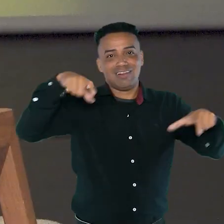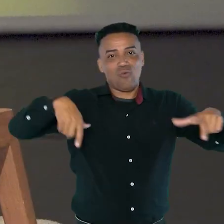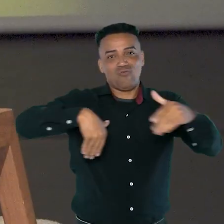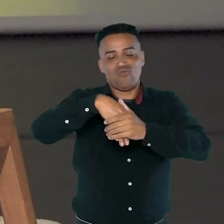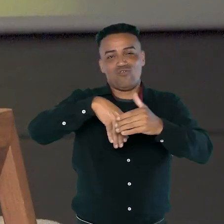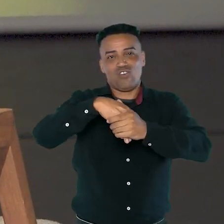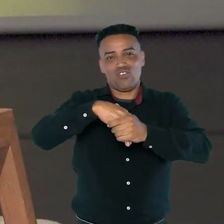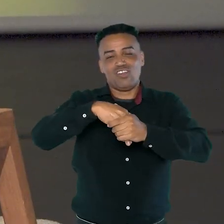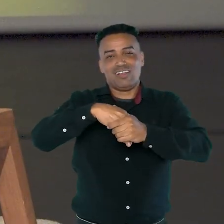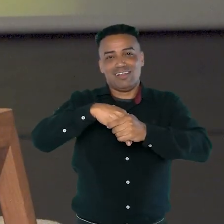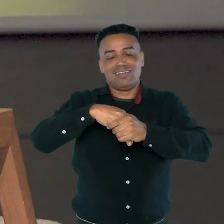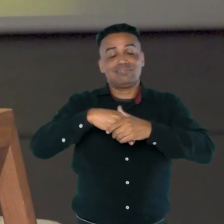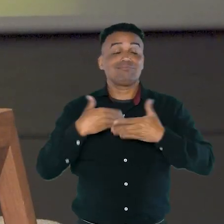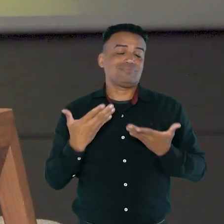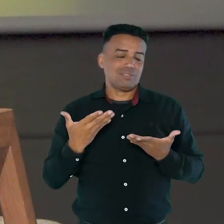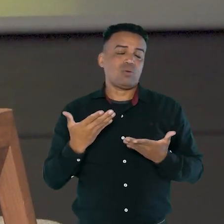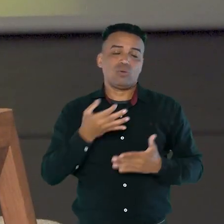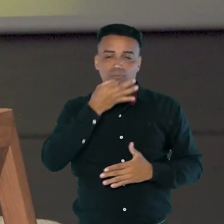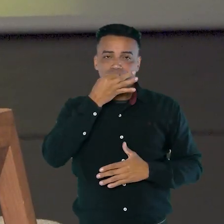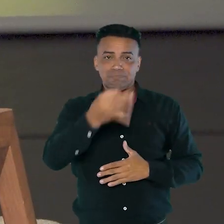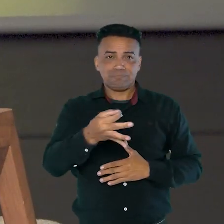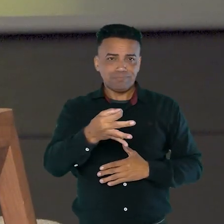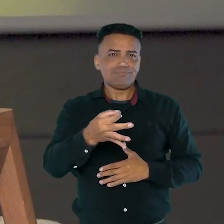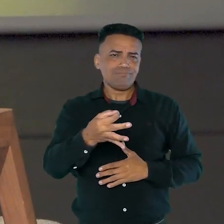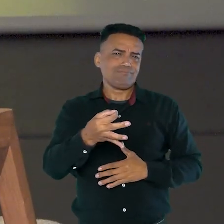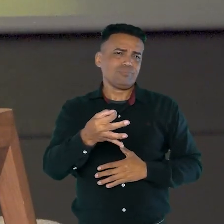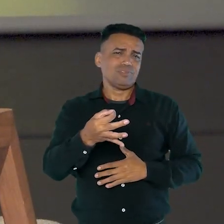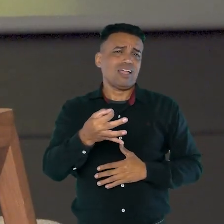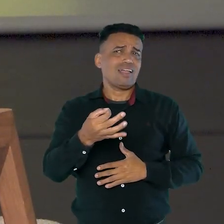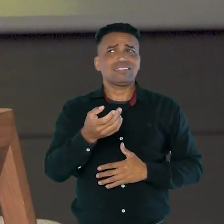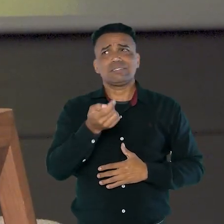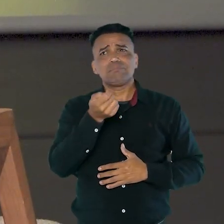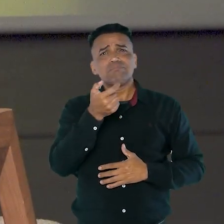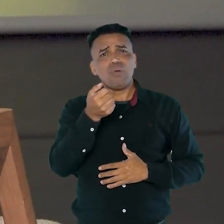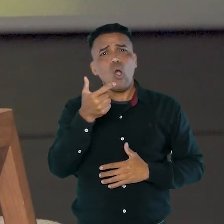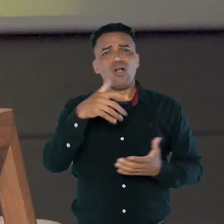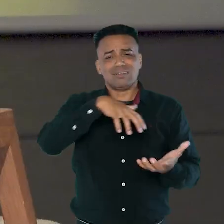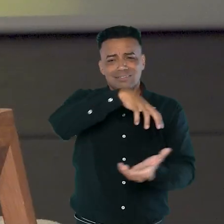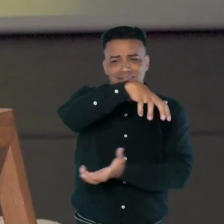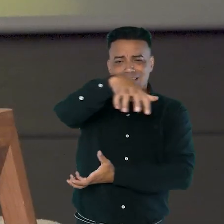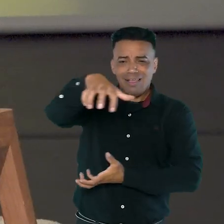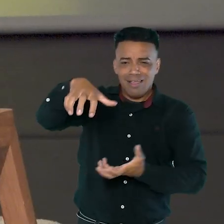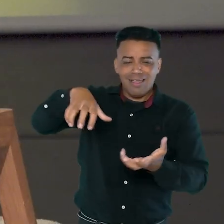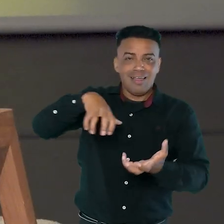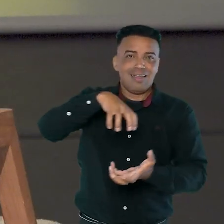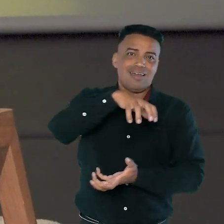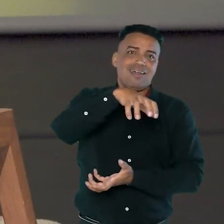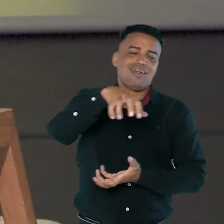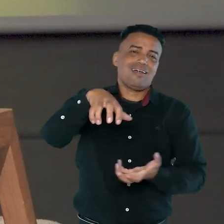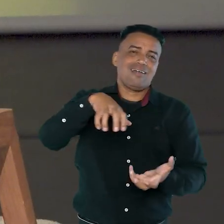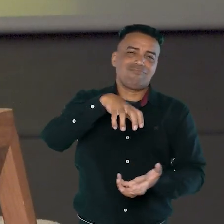né? Eu acho que essas pequenas revoluções